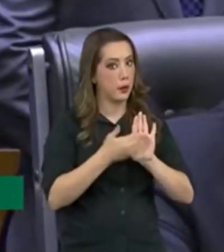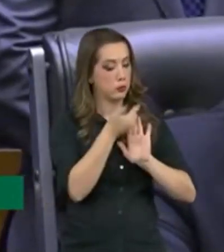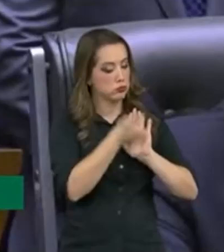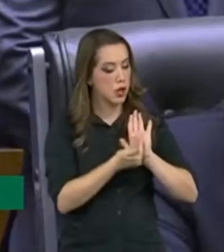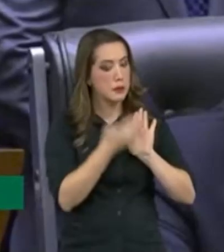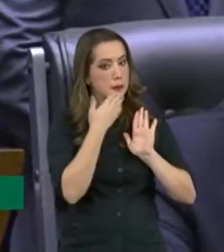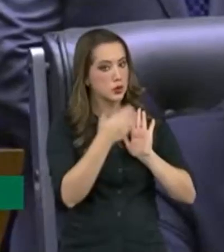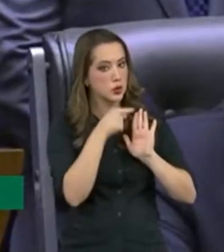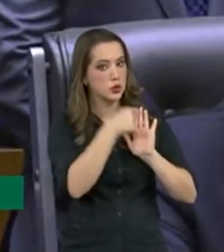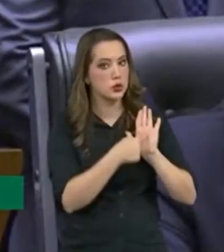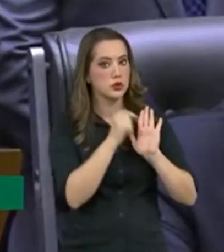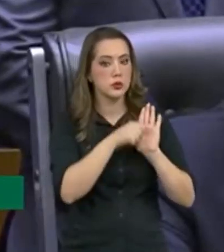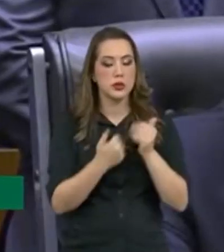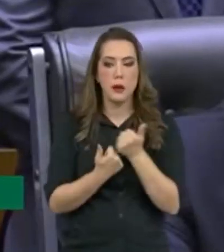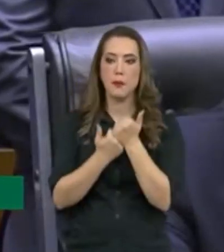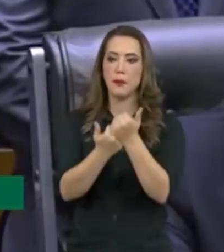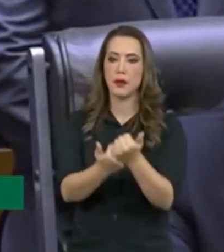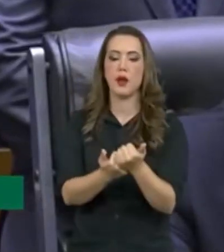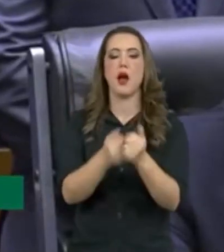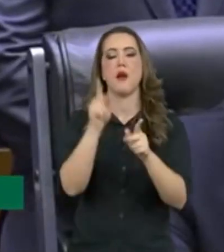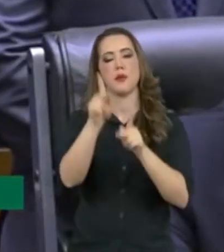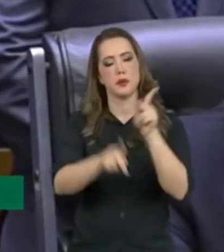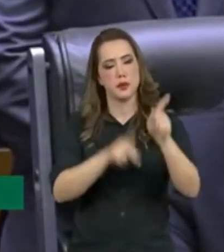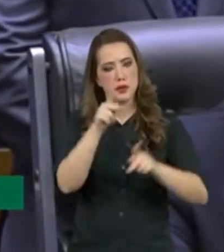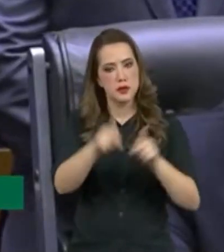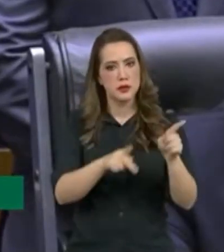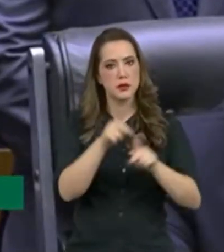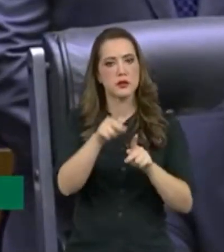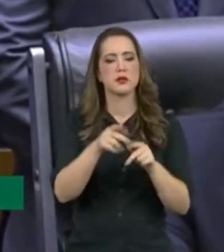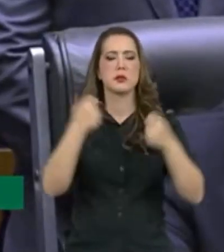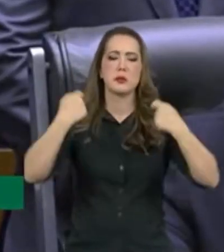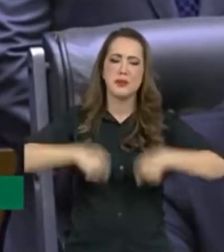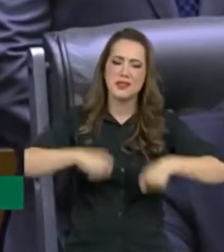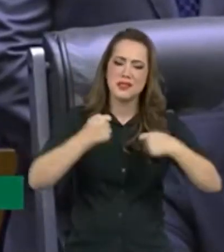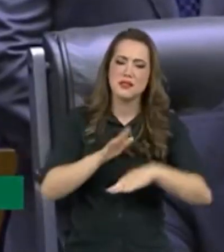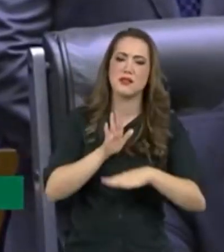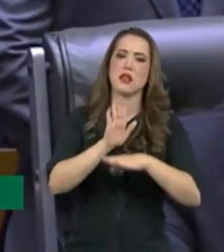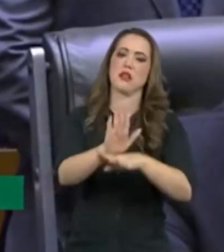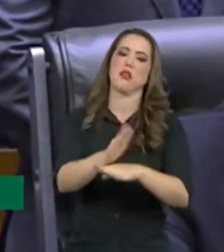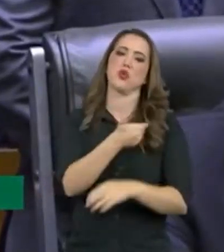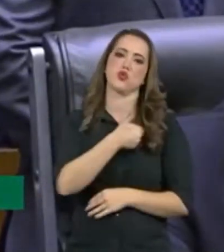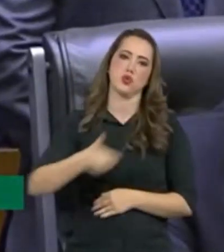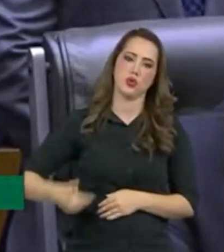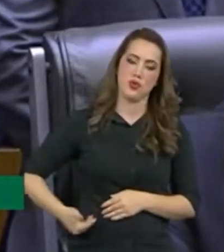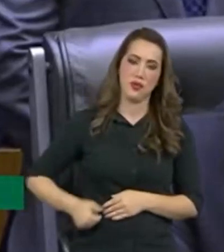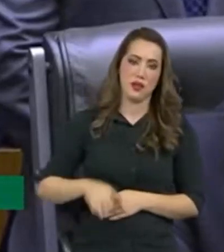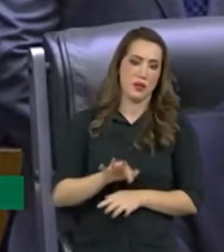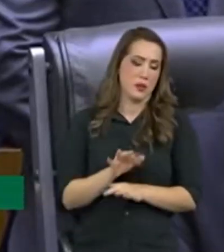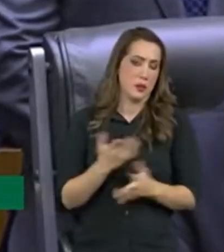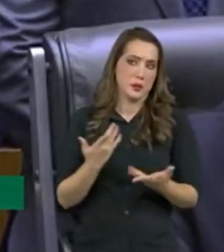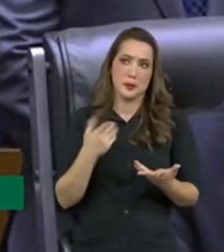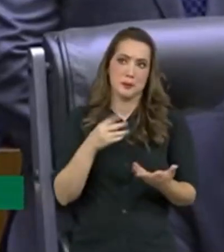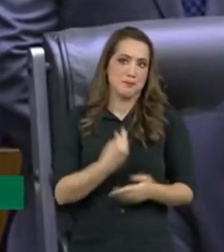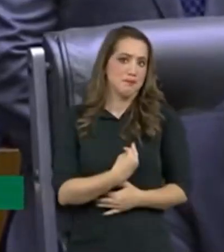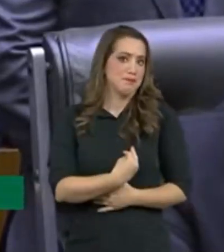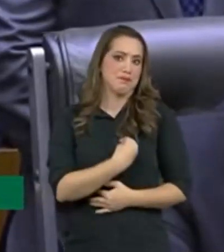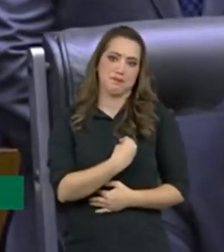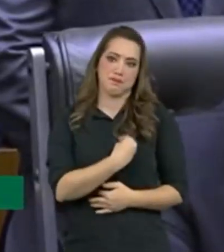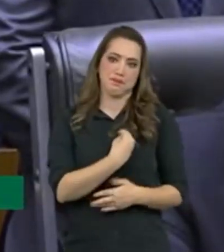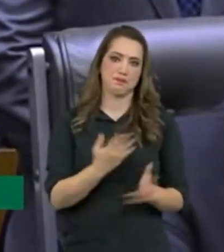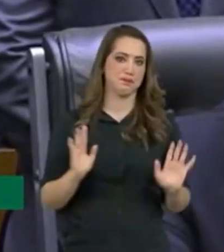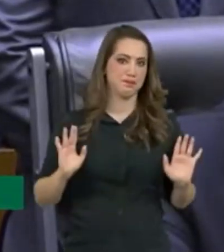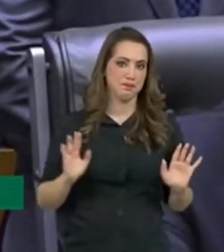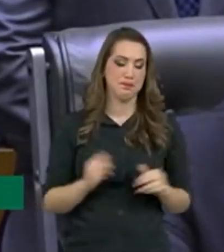permitiu apoiar a imensa camada da população que necessita do Estado para simplesmente sobreviver.